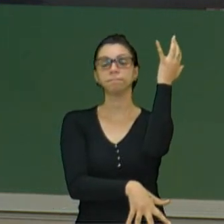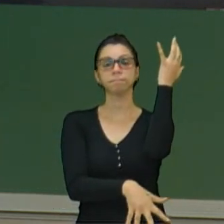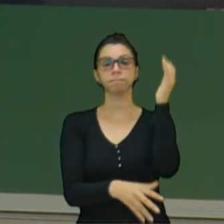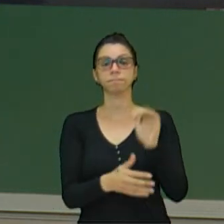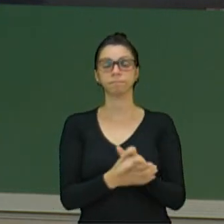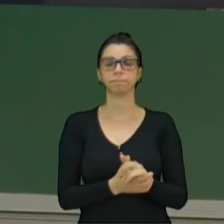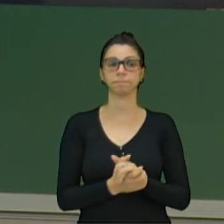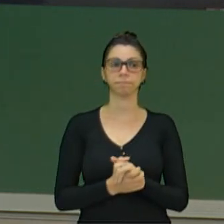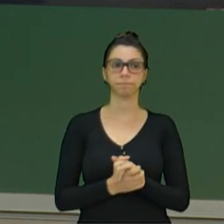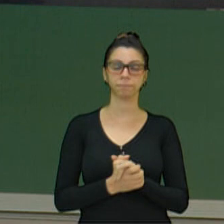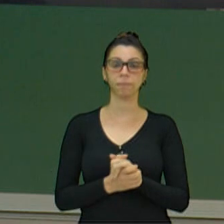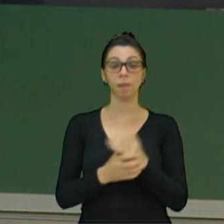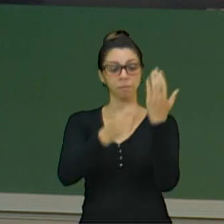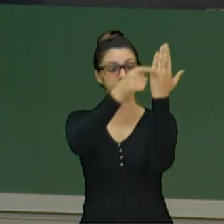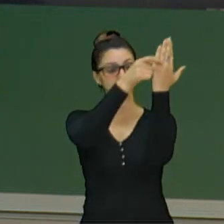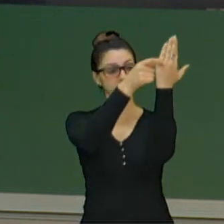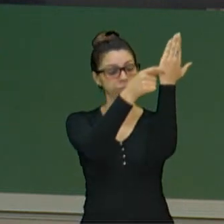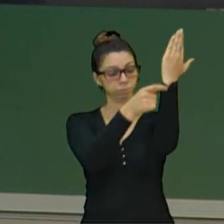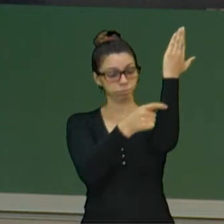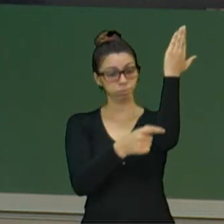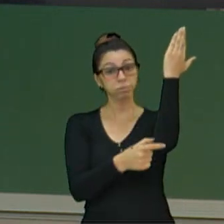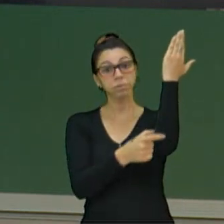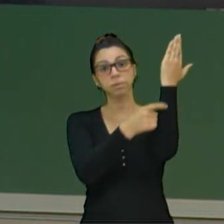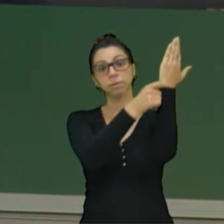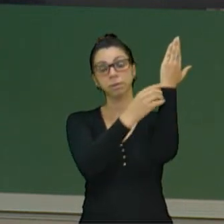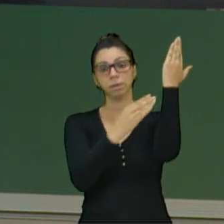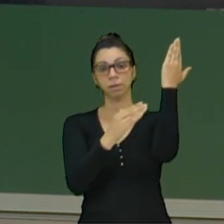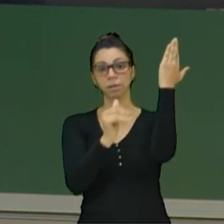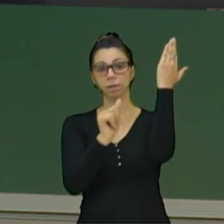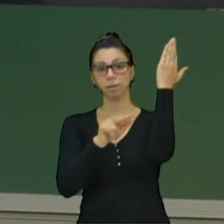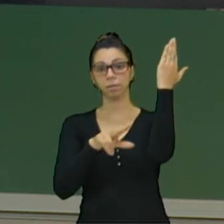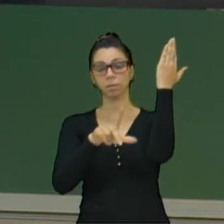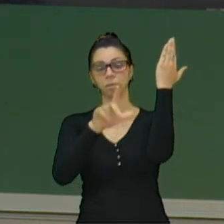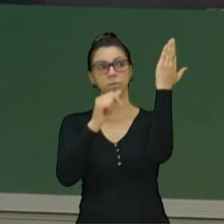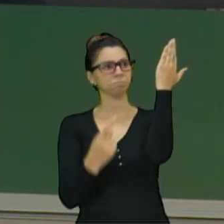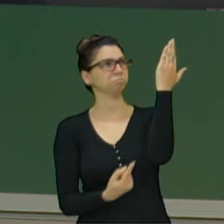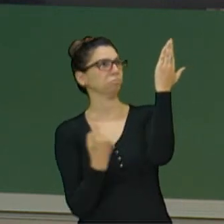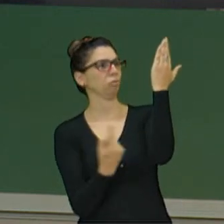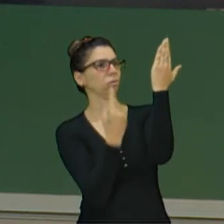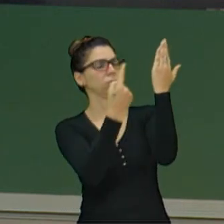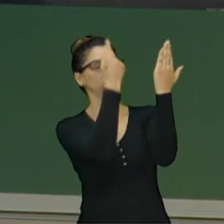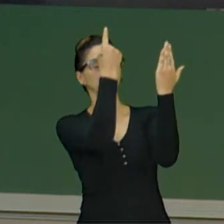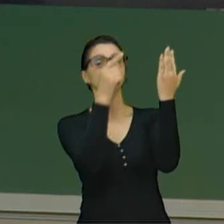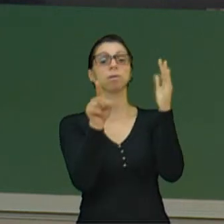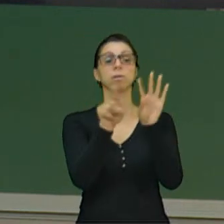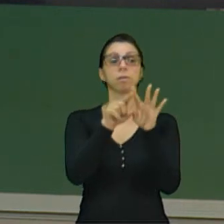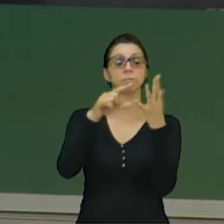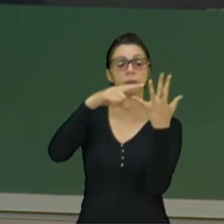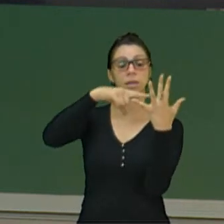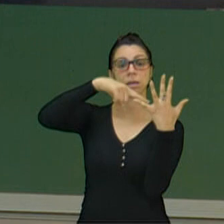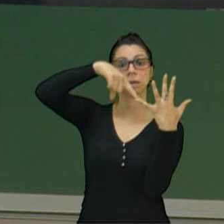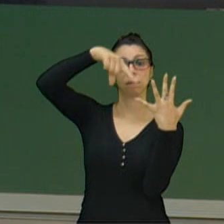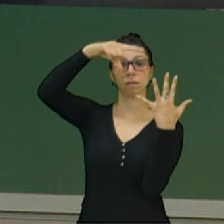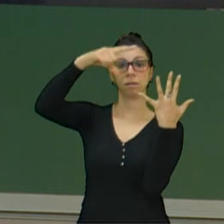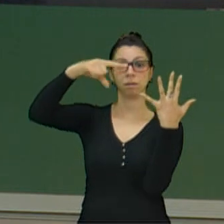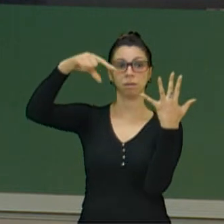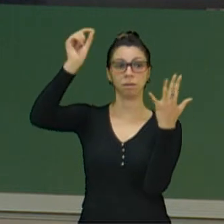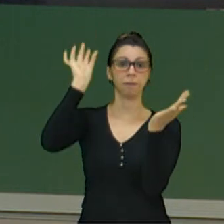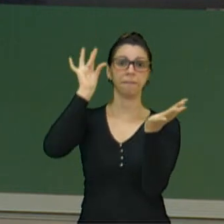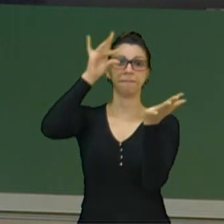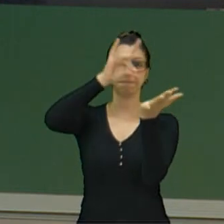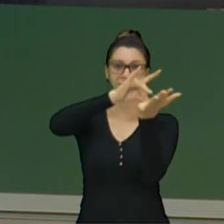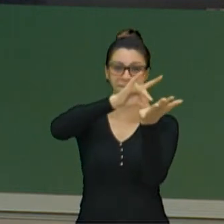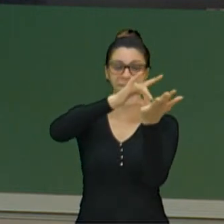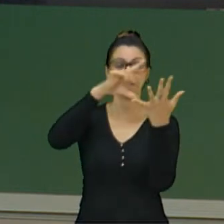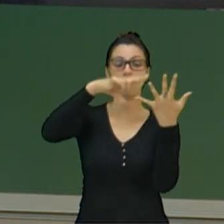grande, caules que muitas vezes têm muitos metros de altura e folhas verdadeiras. Sim, agora elas